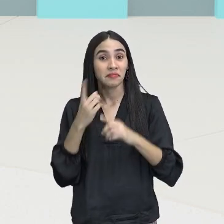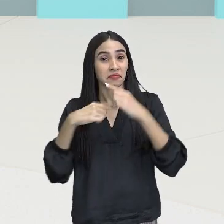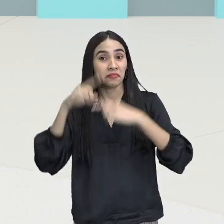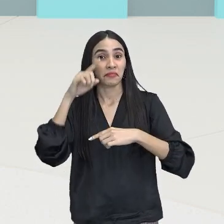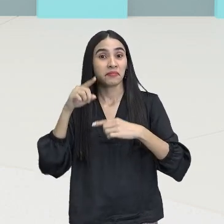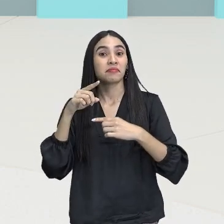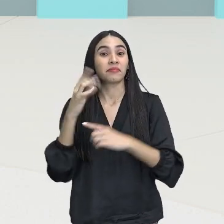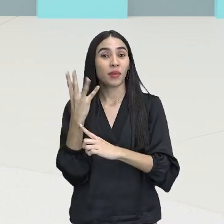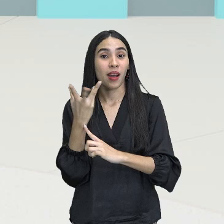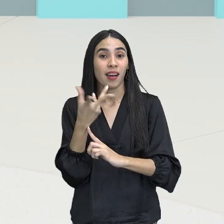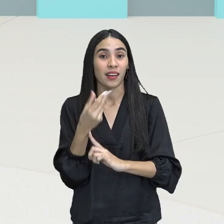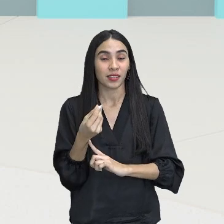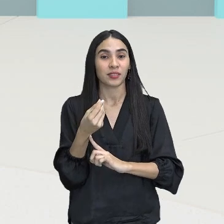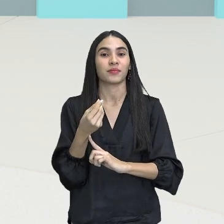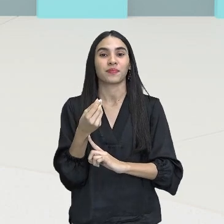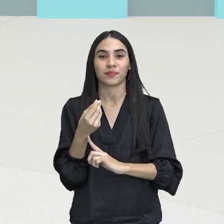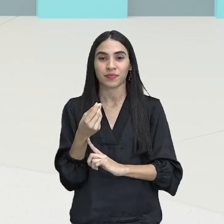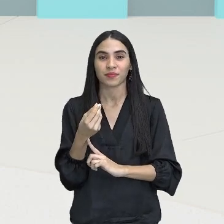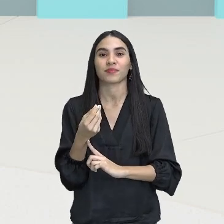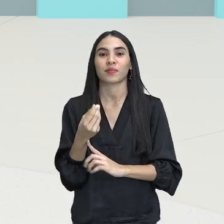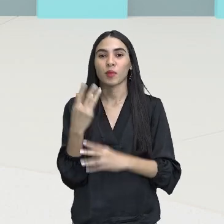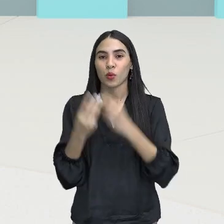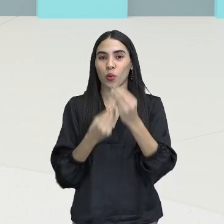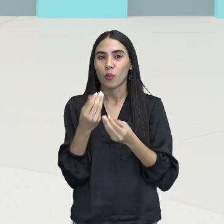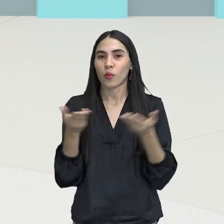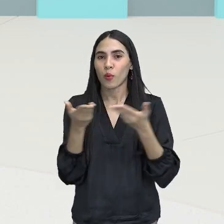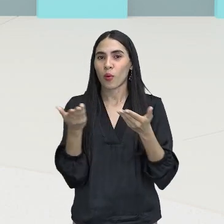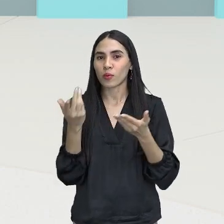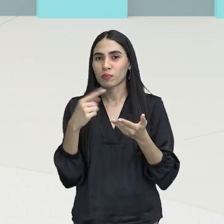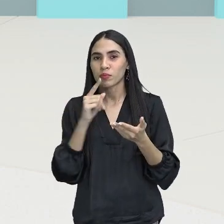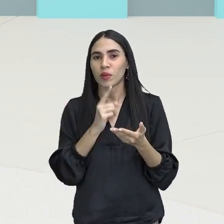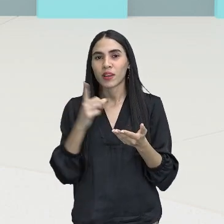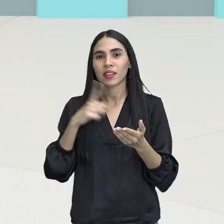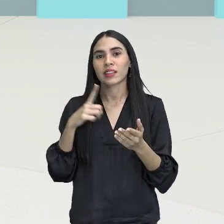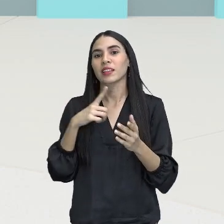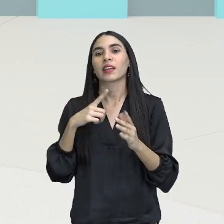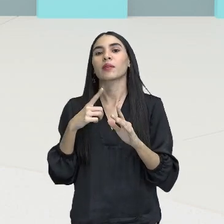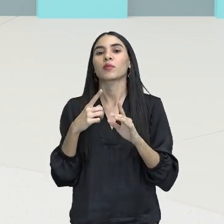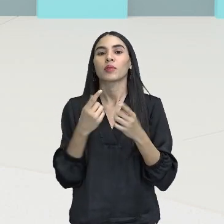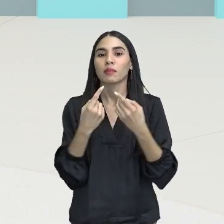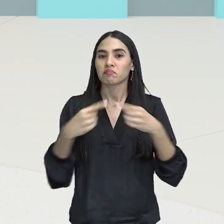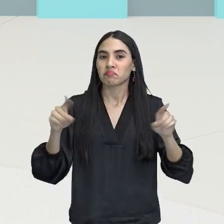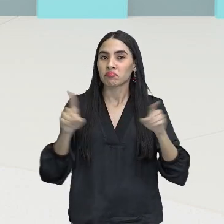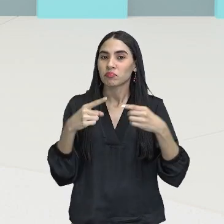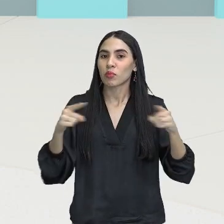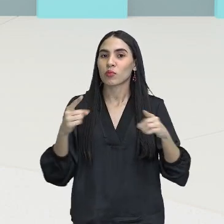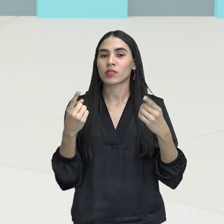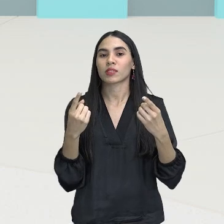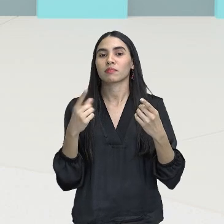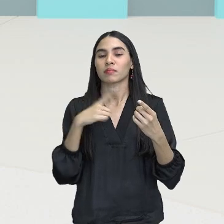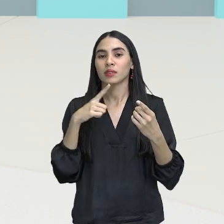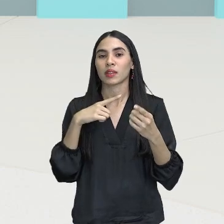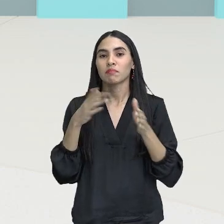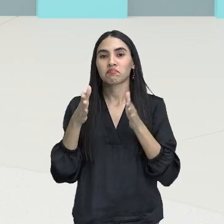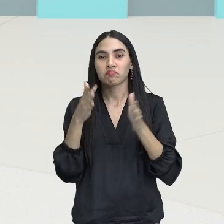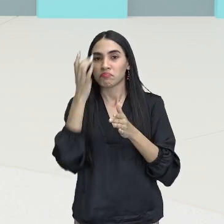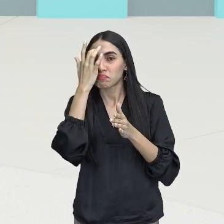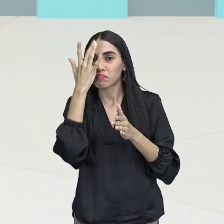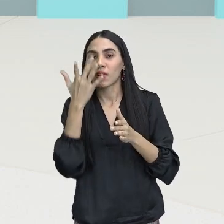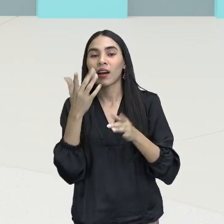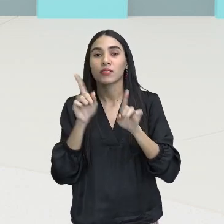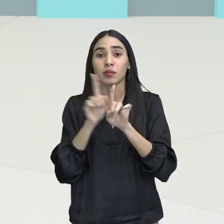da arte, o avanço de como hoje conseguimos ter um acesso facilitado da música, como conseguimos ter um acesso facilitado